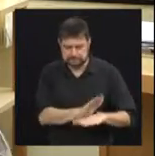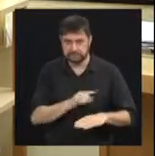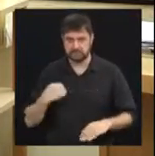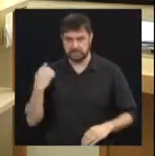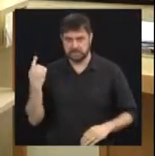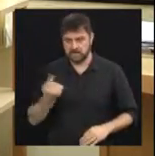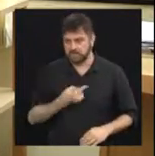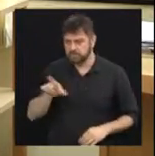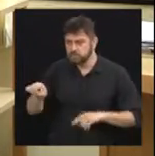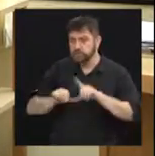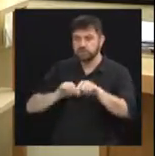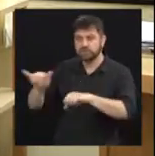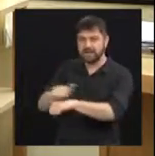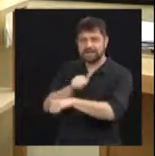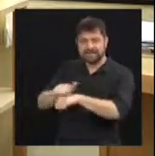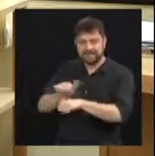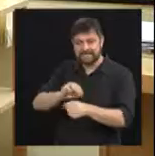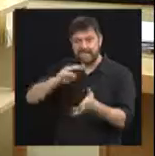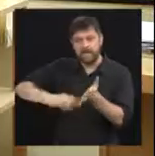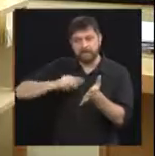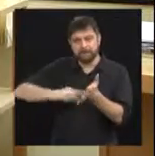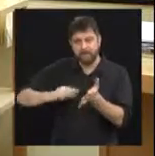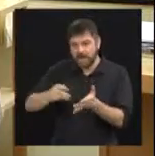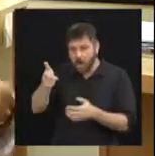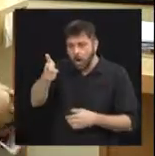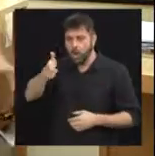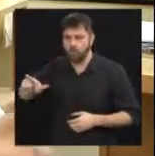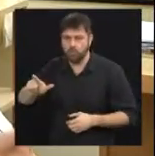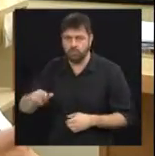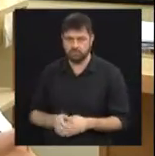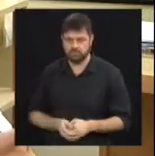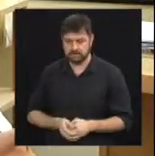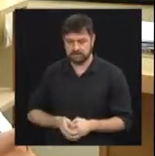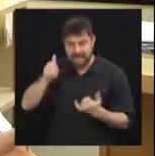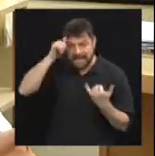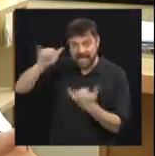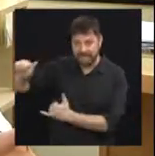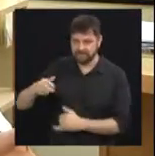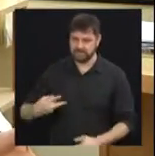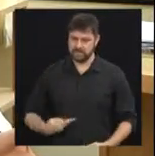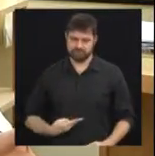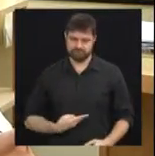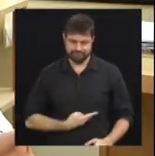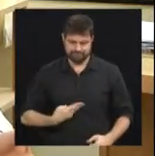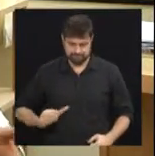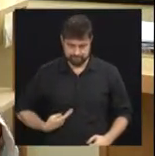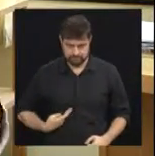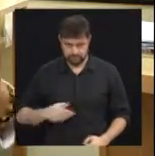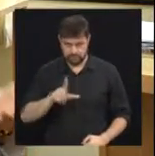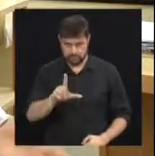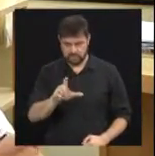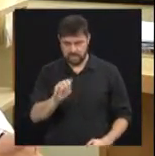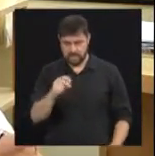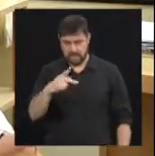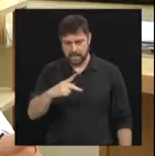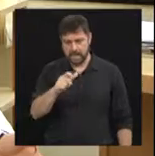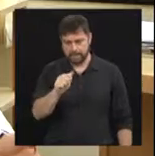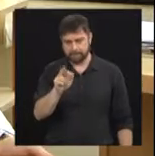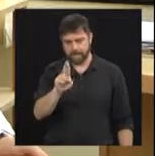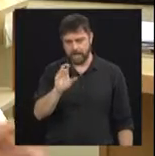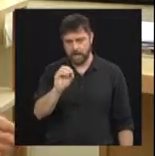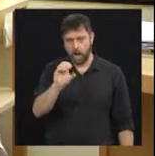preferimos muitas das vezes realizar o tratamento sem abordar cirurgicamente a paciente do que submetê-la a um